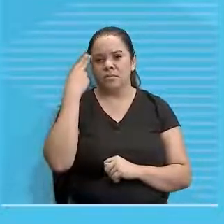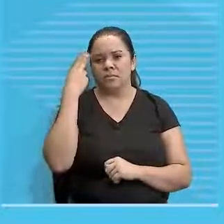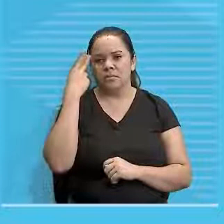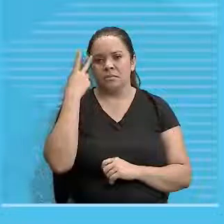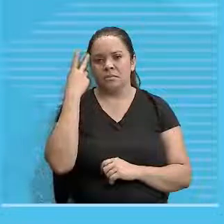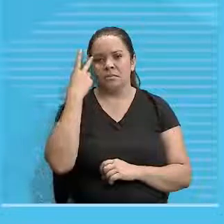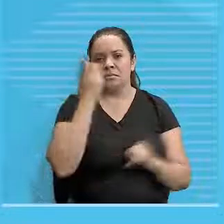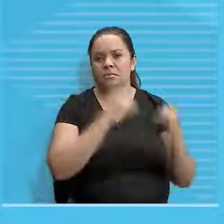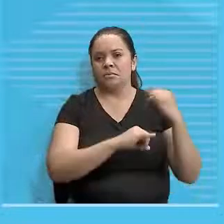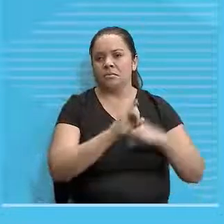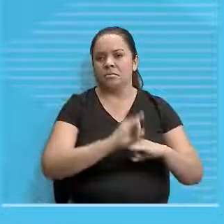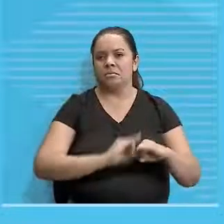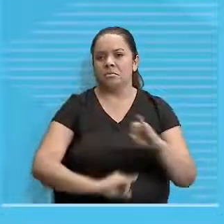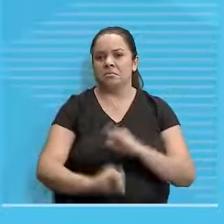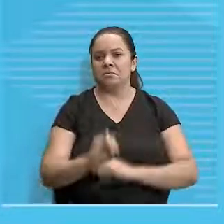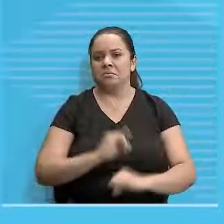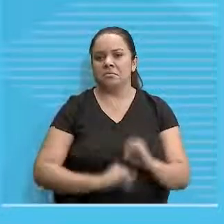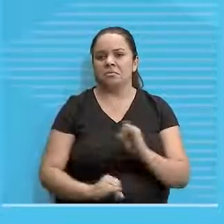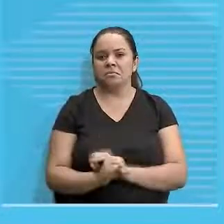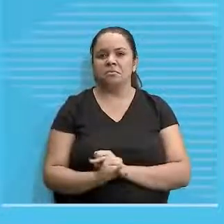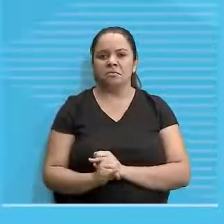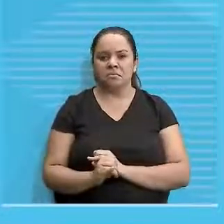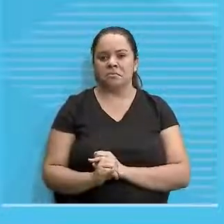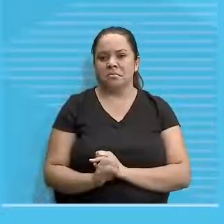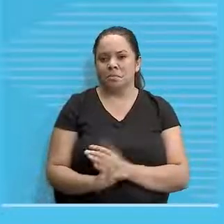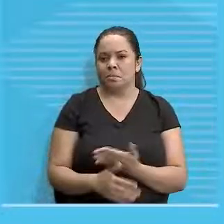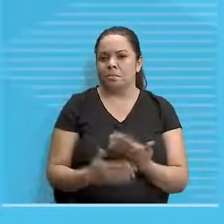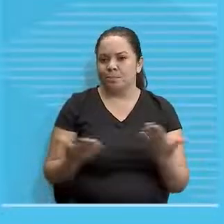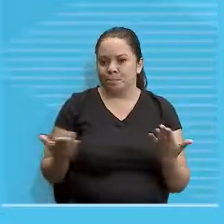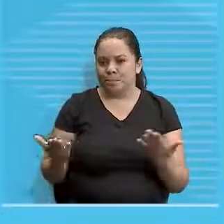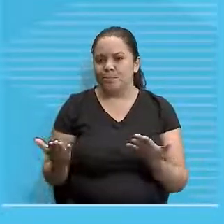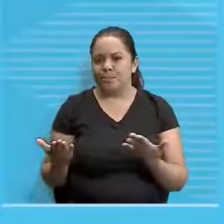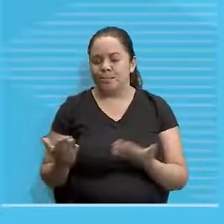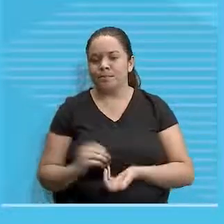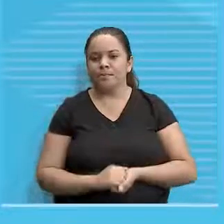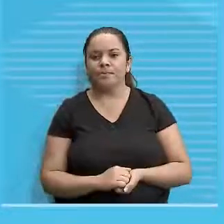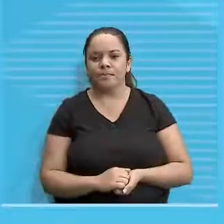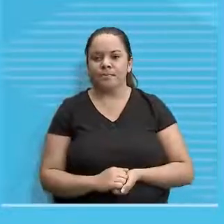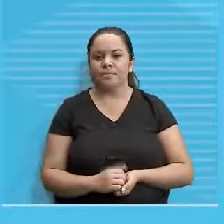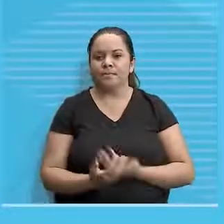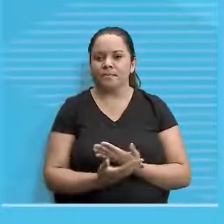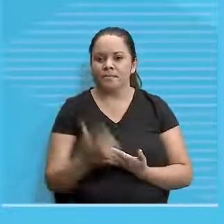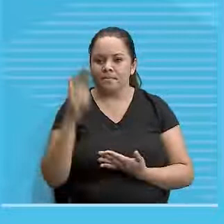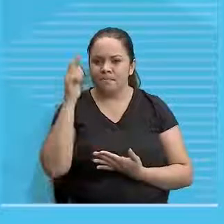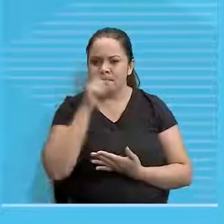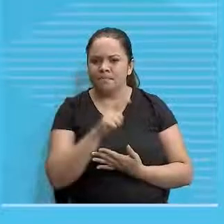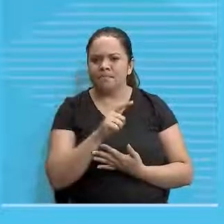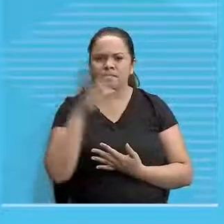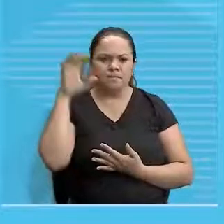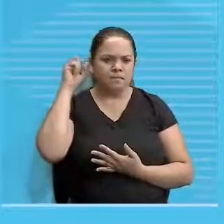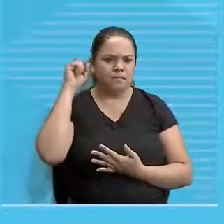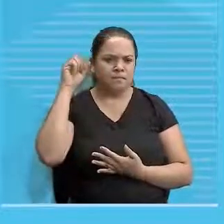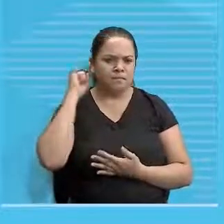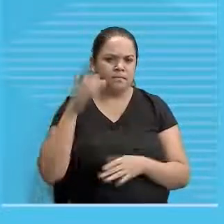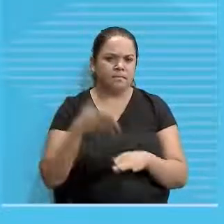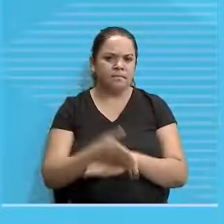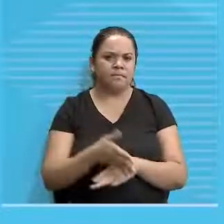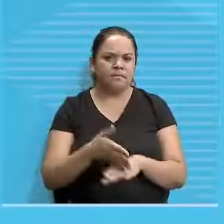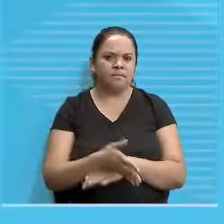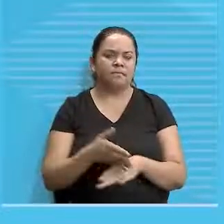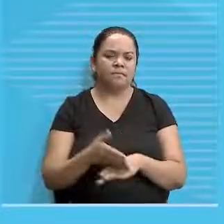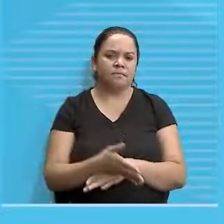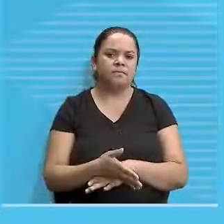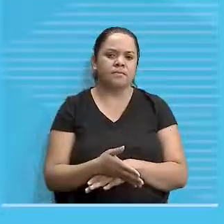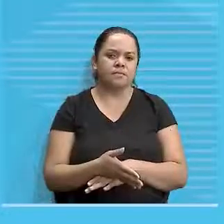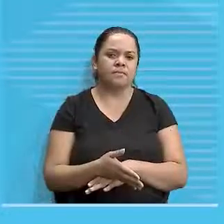Piauí. Então, cadê vocês, né? Eu perguntei aqui se vocês estão me ouvindo. Comenta aqui no nosso bate-papo. Eu